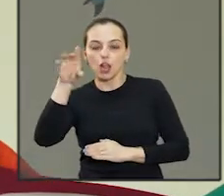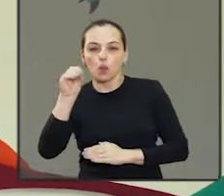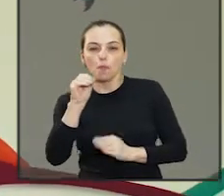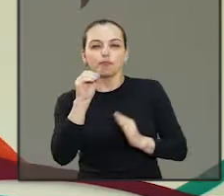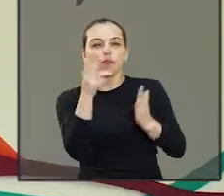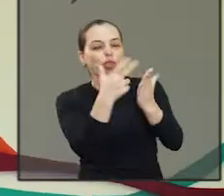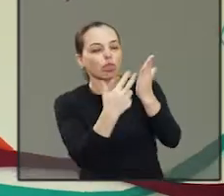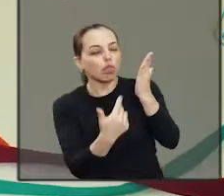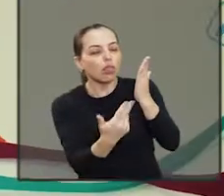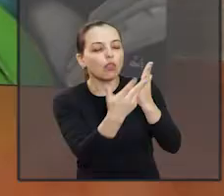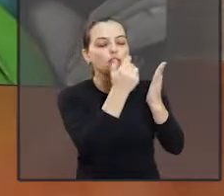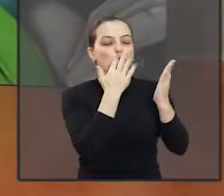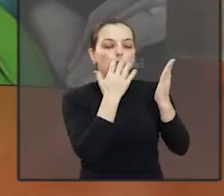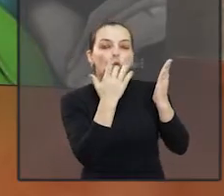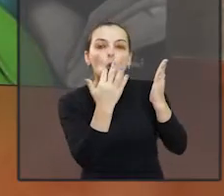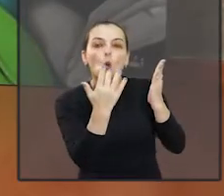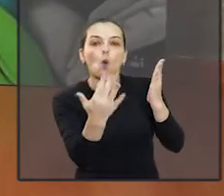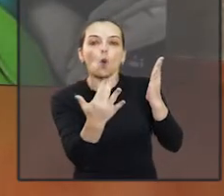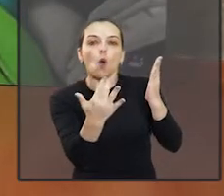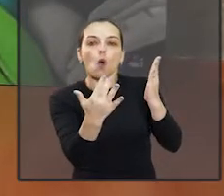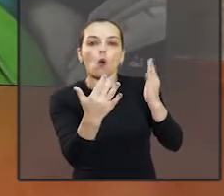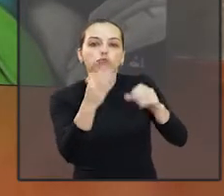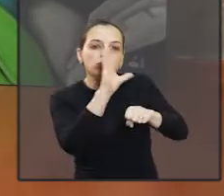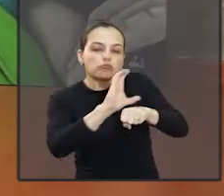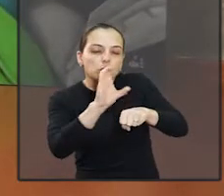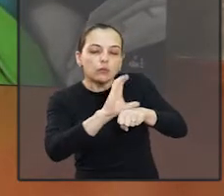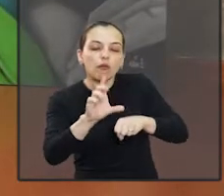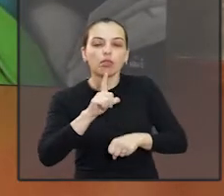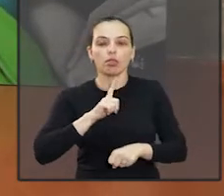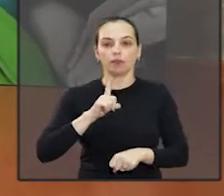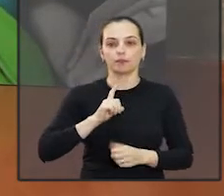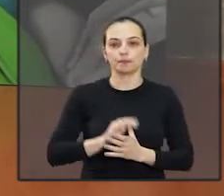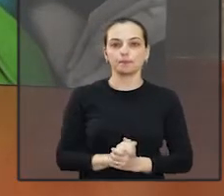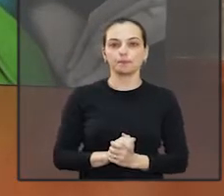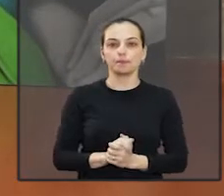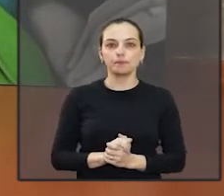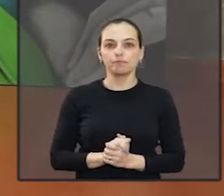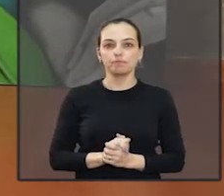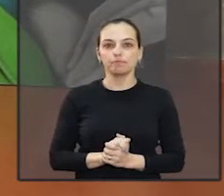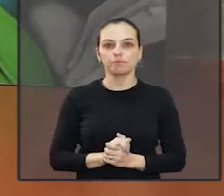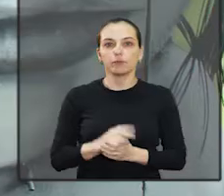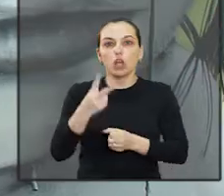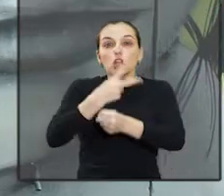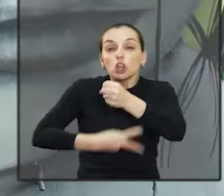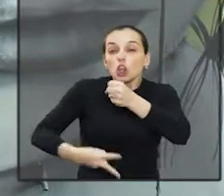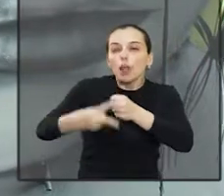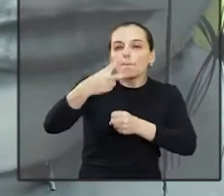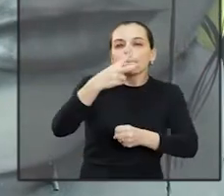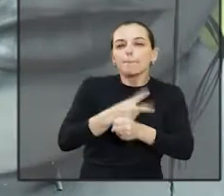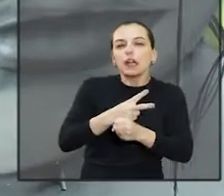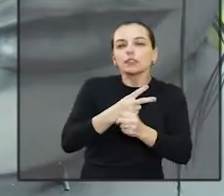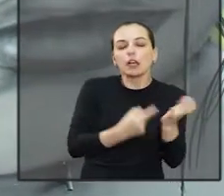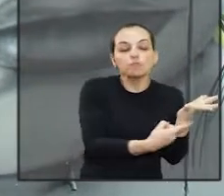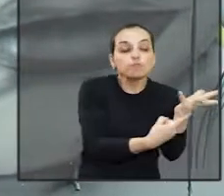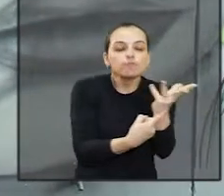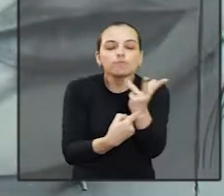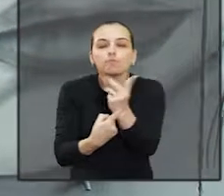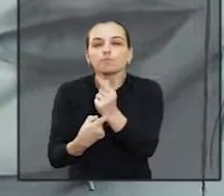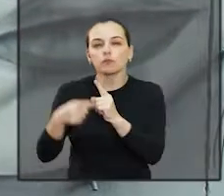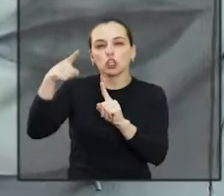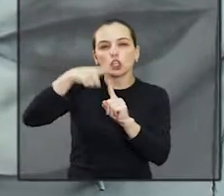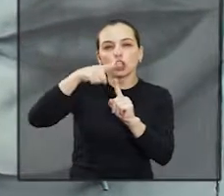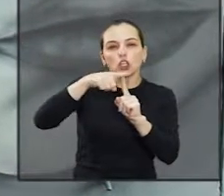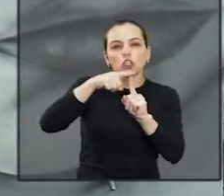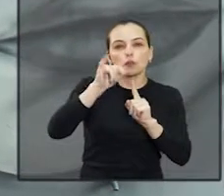estilizado, normalmente em tons de cinza, enfim. E aí, há uns 2 anos atrás, eu comecei a explorar um pouco mais a questão